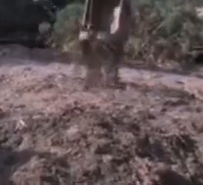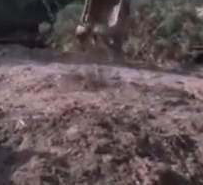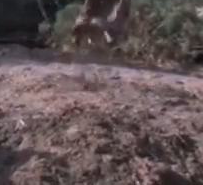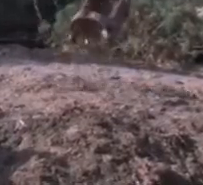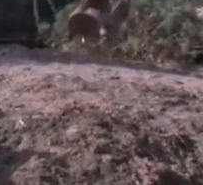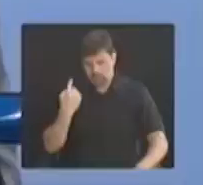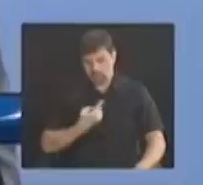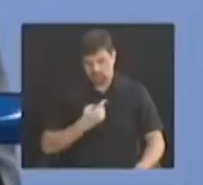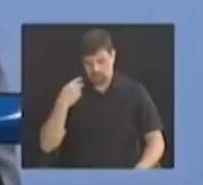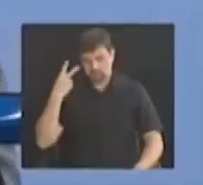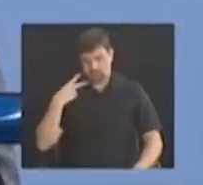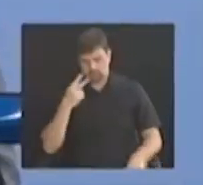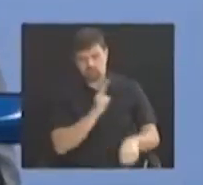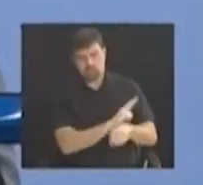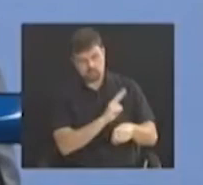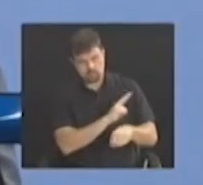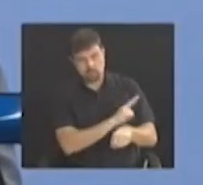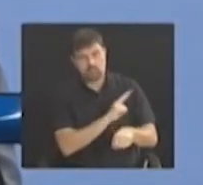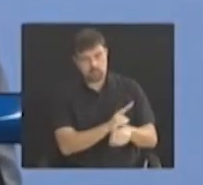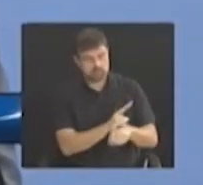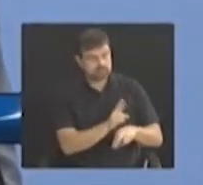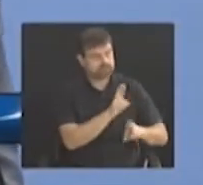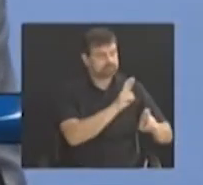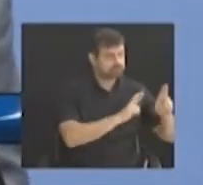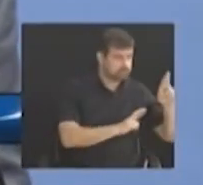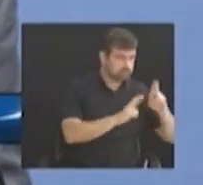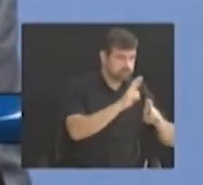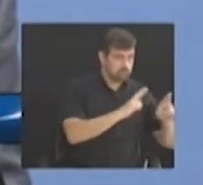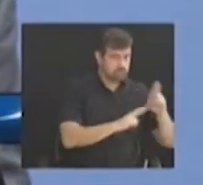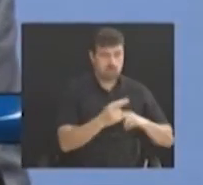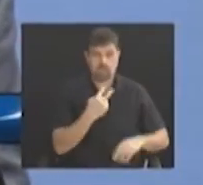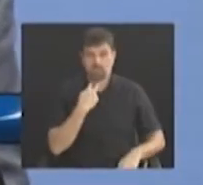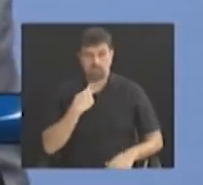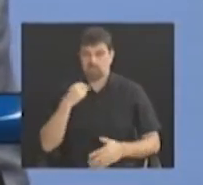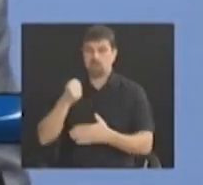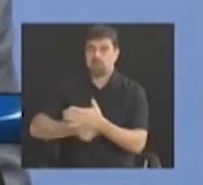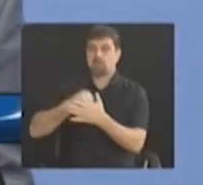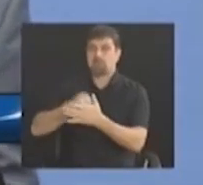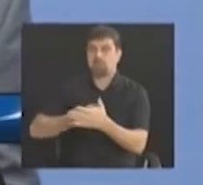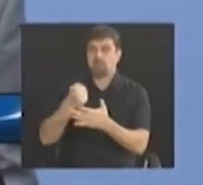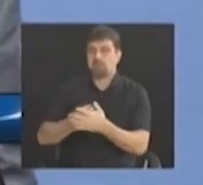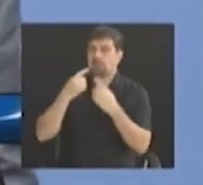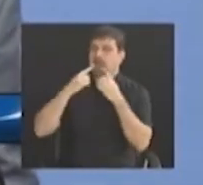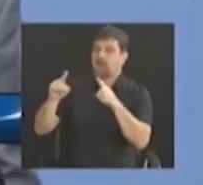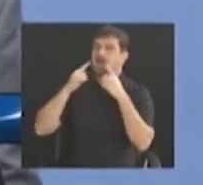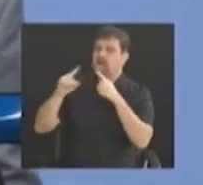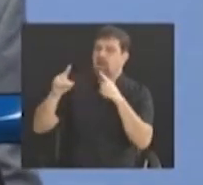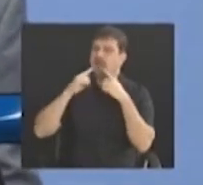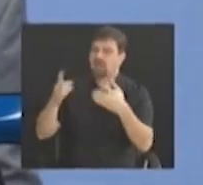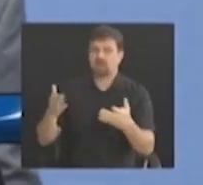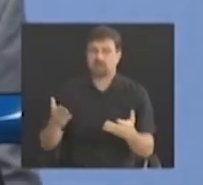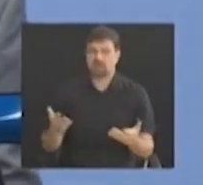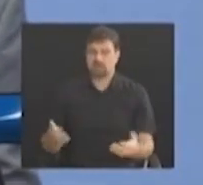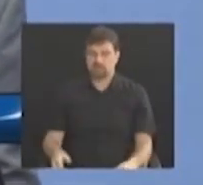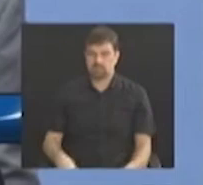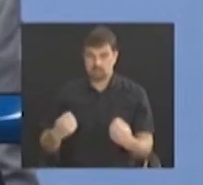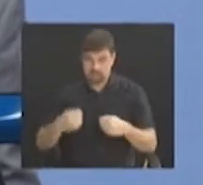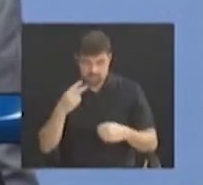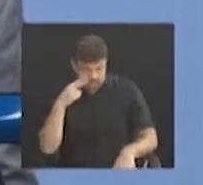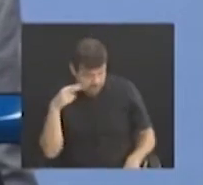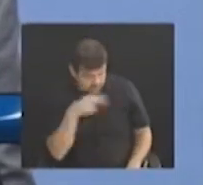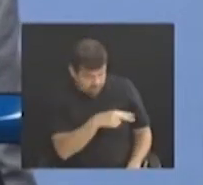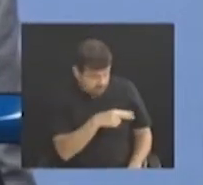da cidade. Nós temos que fazer isso, fiscalizar. Não basta somente cobrar, mas não basta somente ir lá e ver,